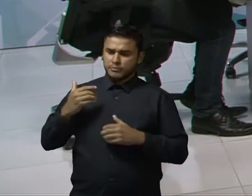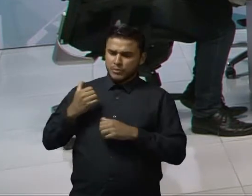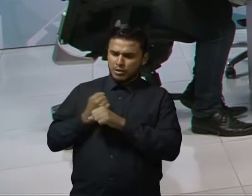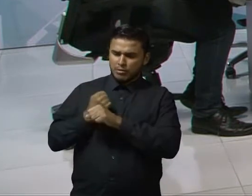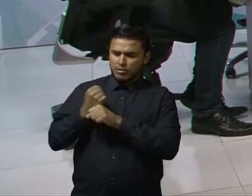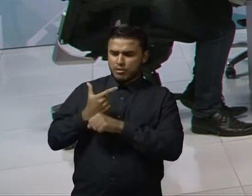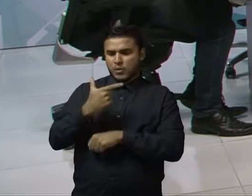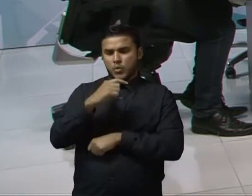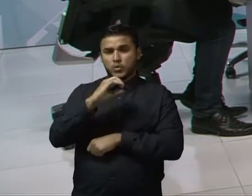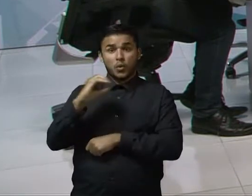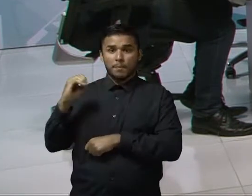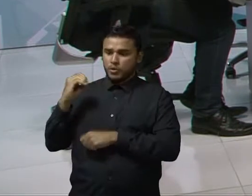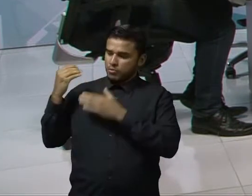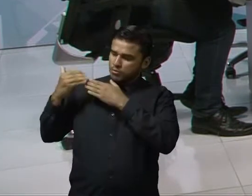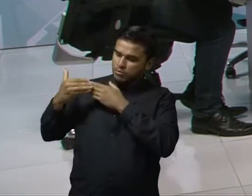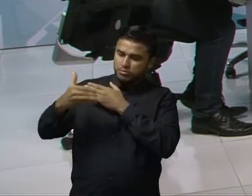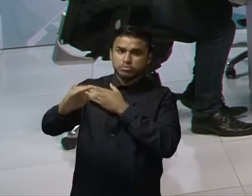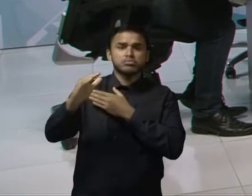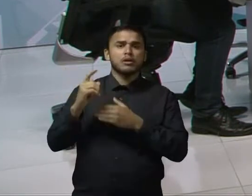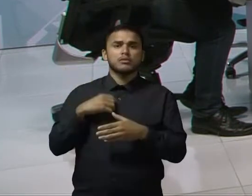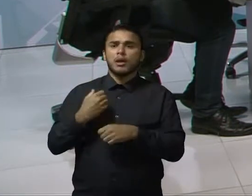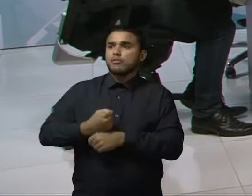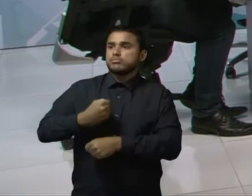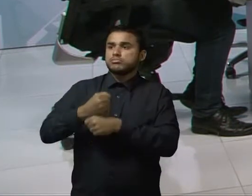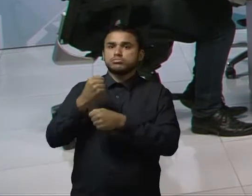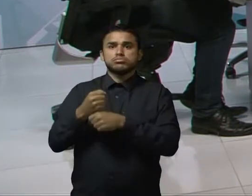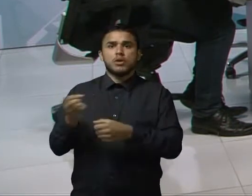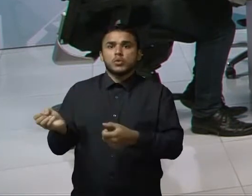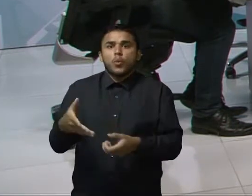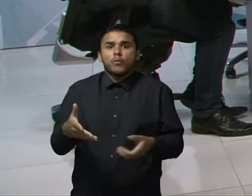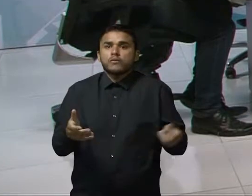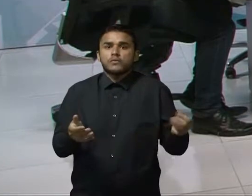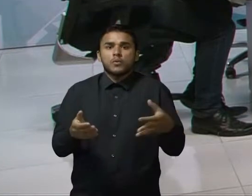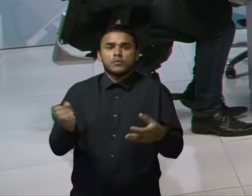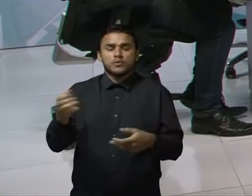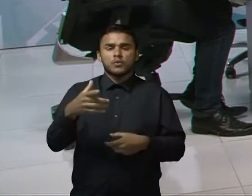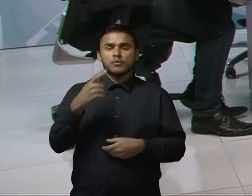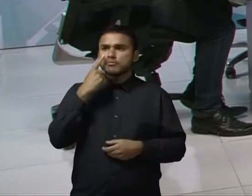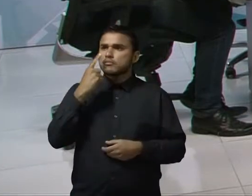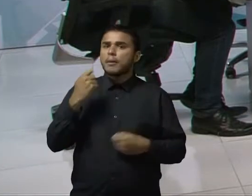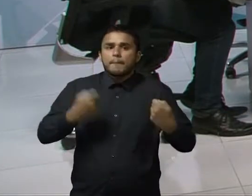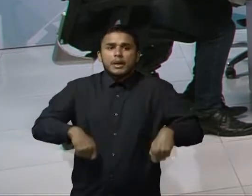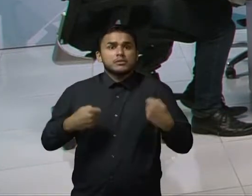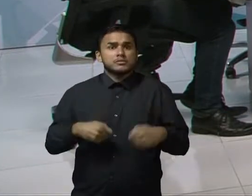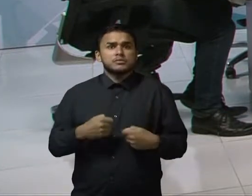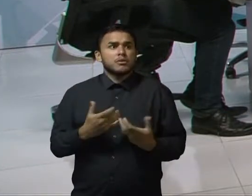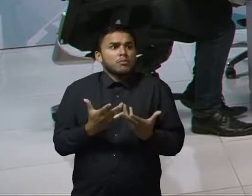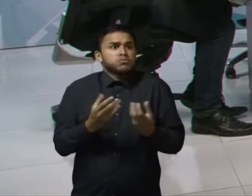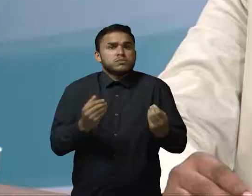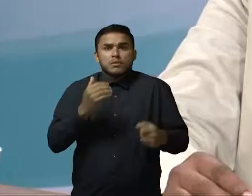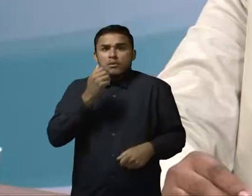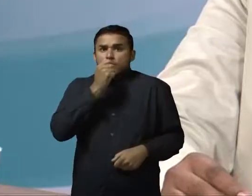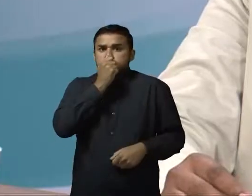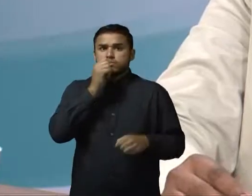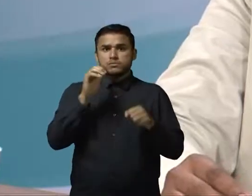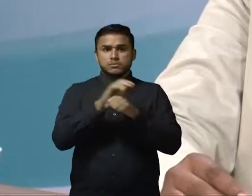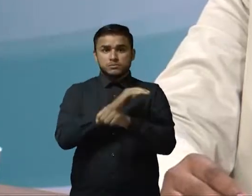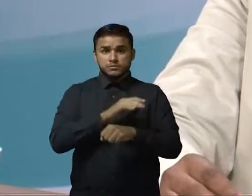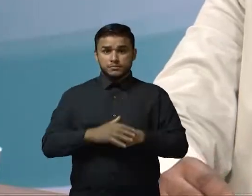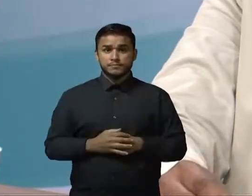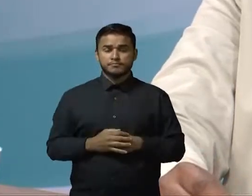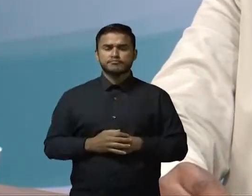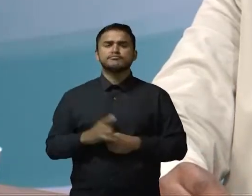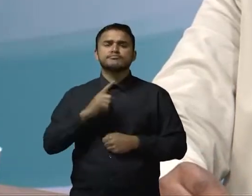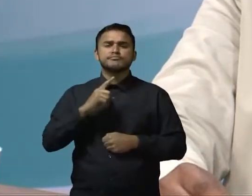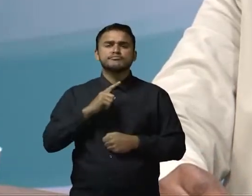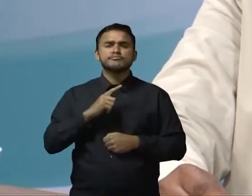de unidades prisionais, né, que foram necessárias. Basta a gente saber o seguinte, por exemplo, nós tivemos a história de